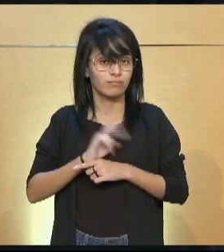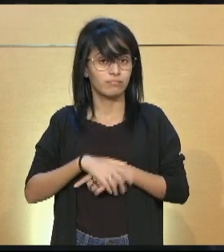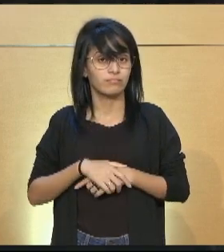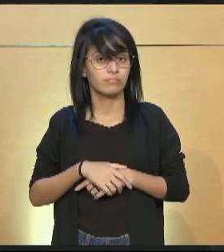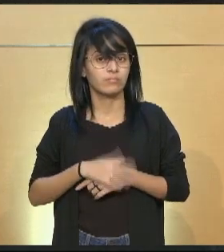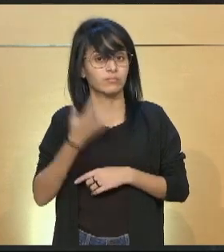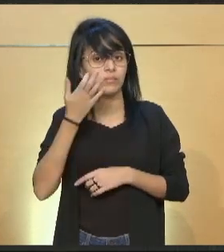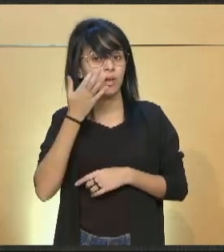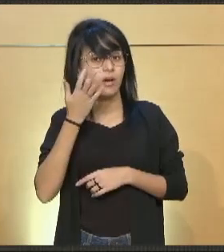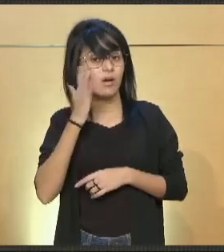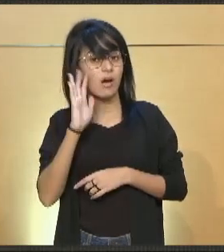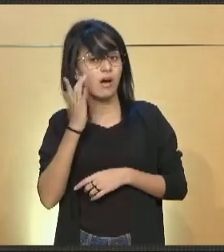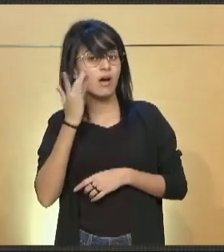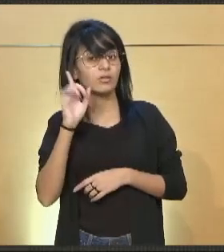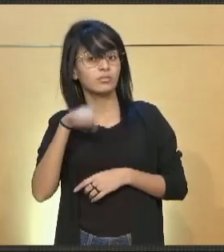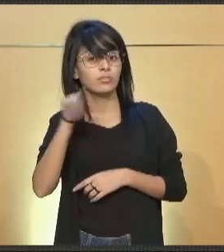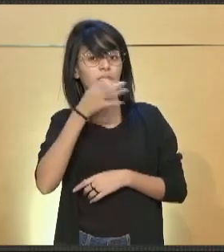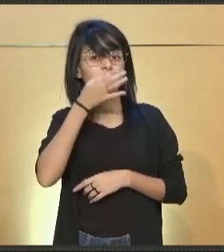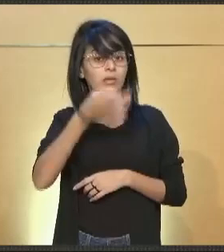Vamos ver o que